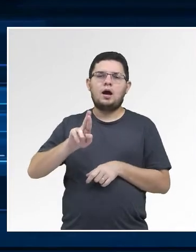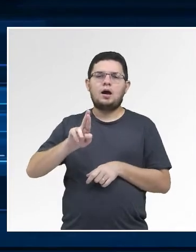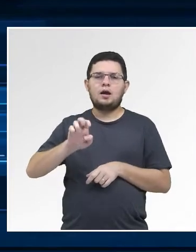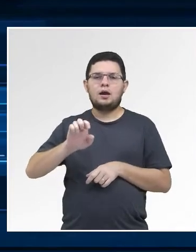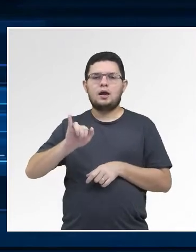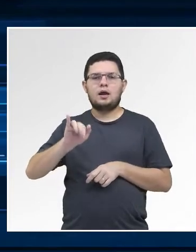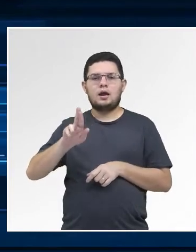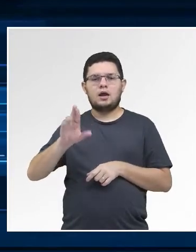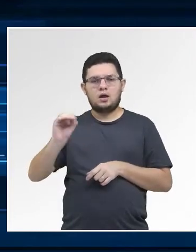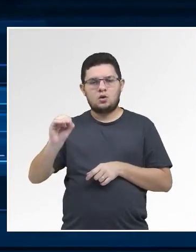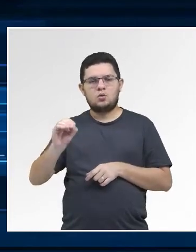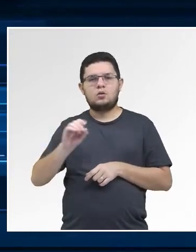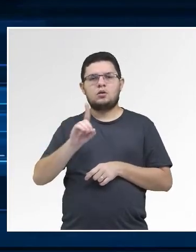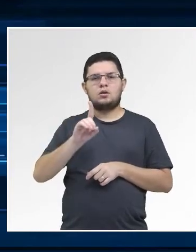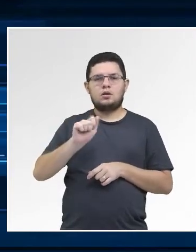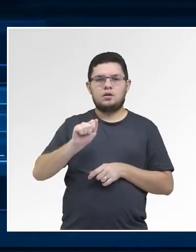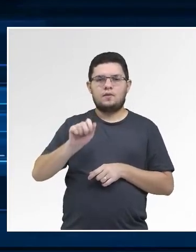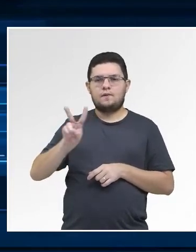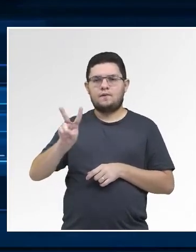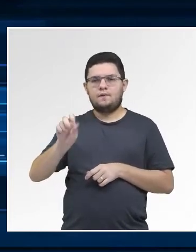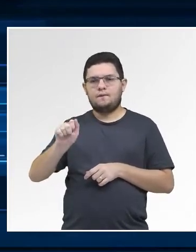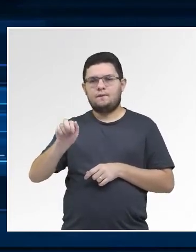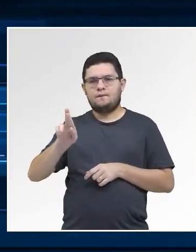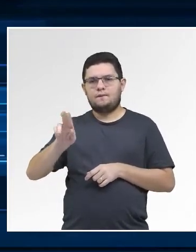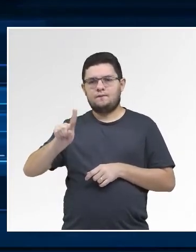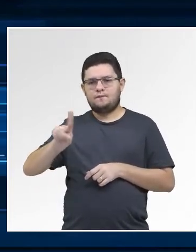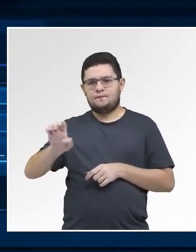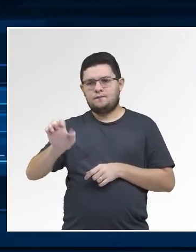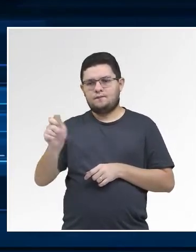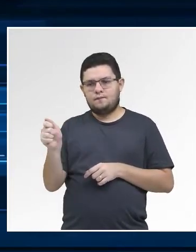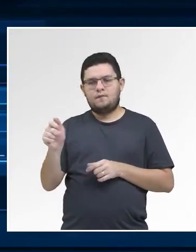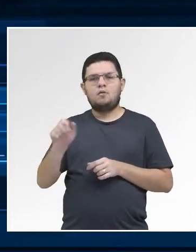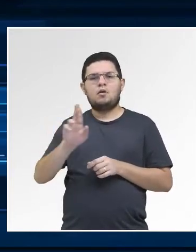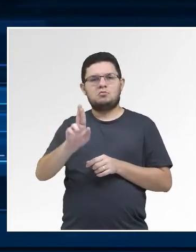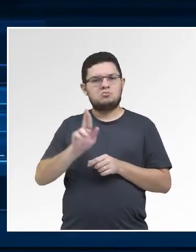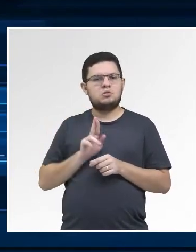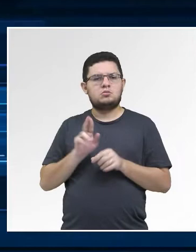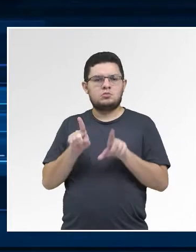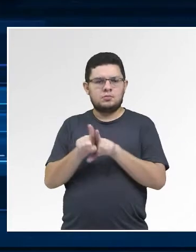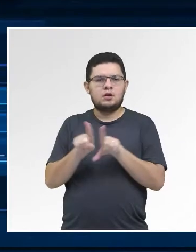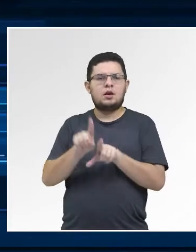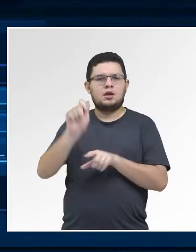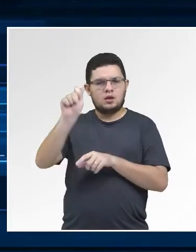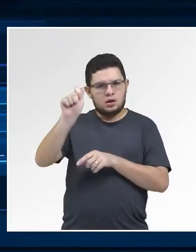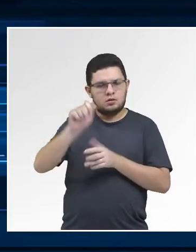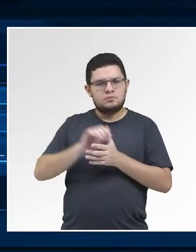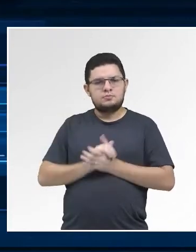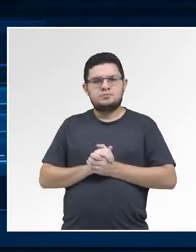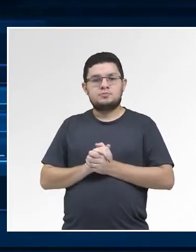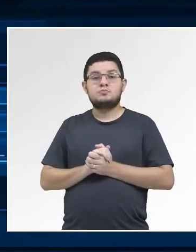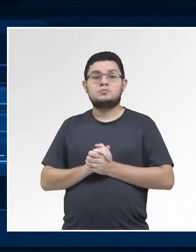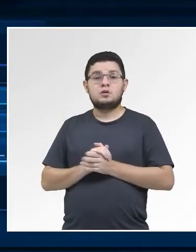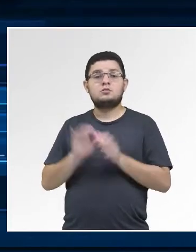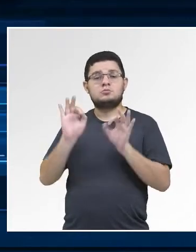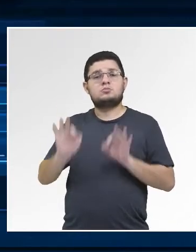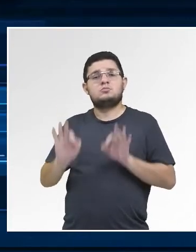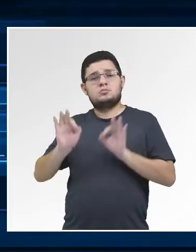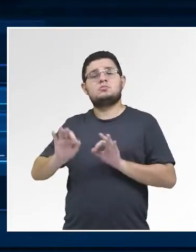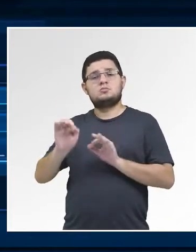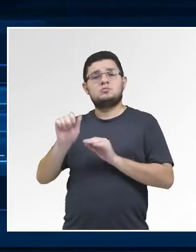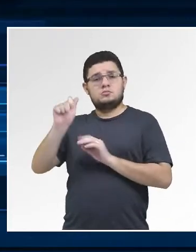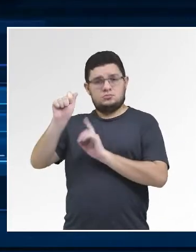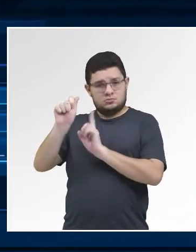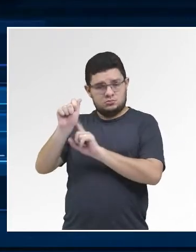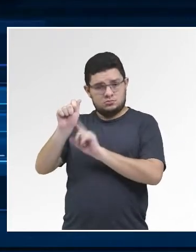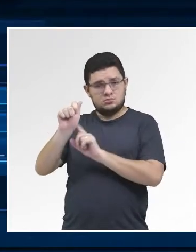F14, dizendo que é a letra A. Vamos ver então se é a letra A mesmo? É letter A, letra A, they are